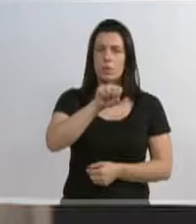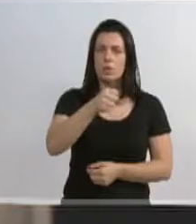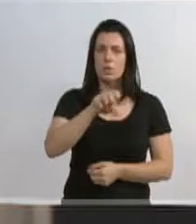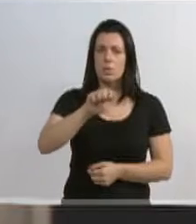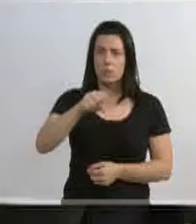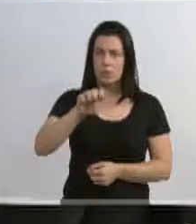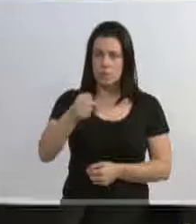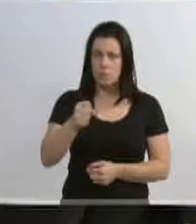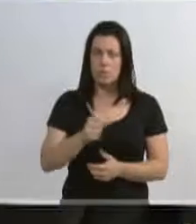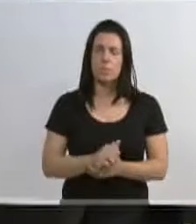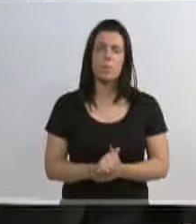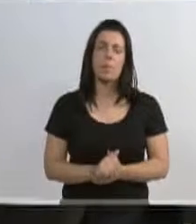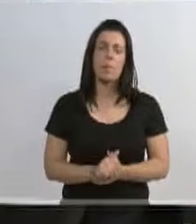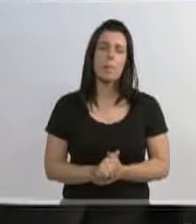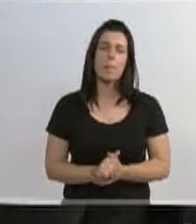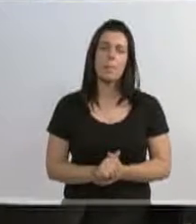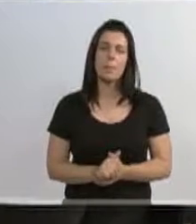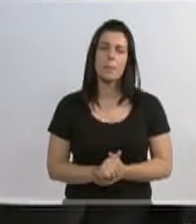1688.